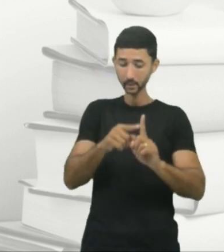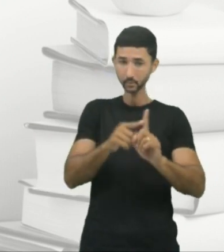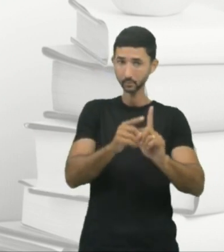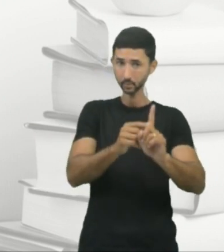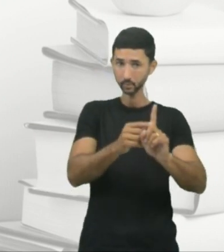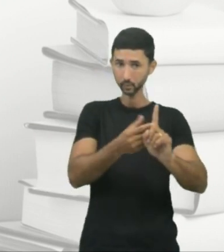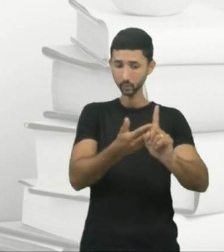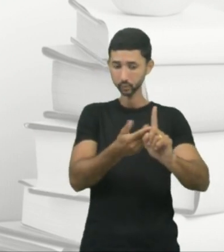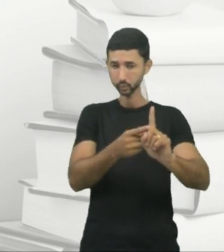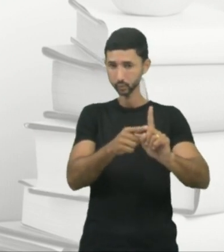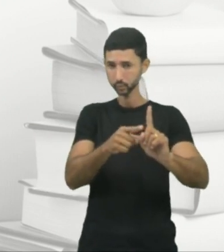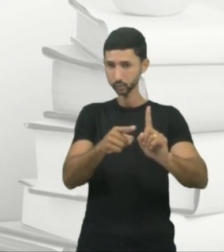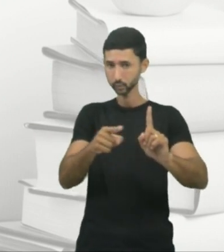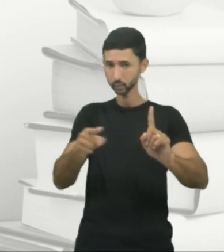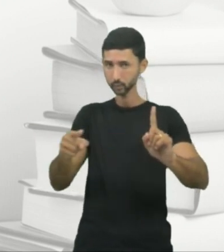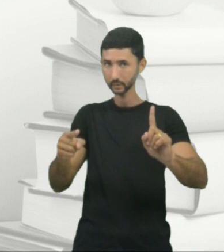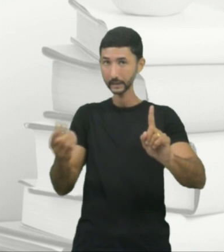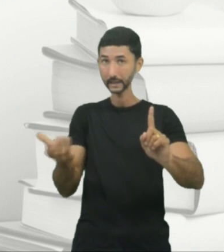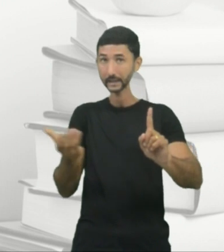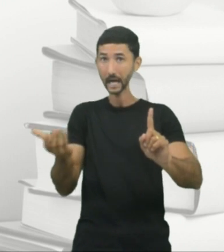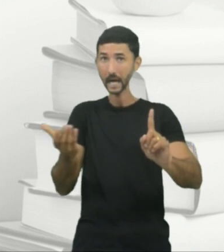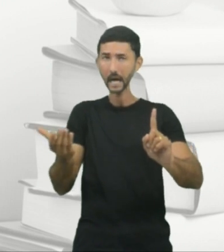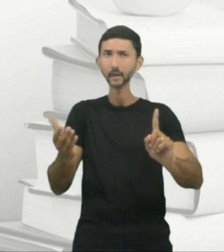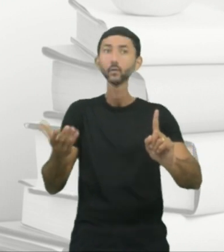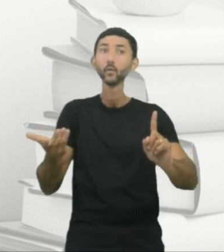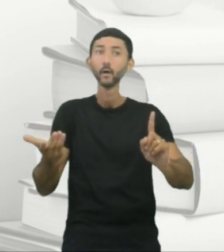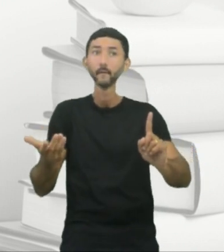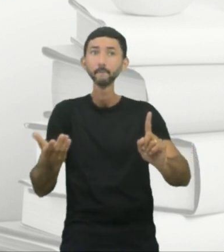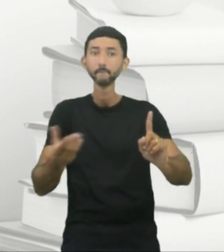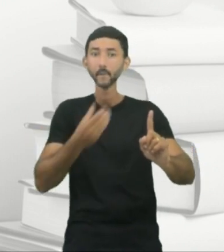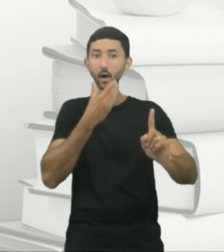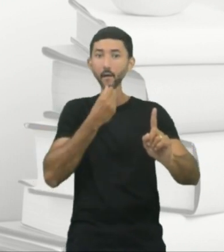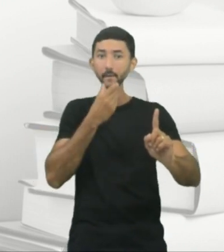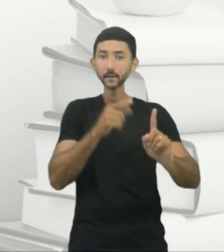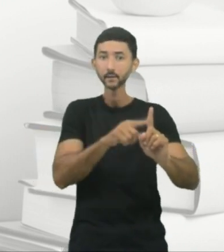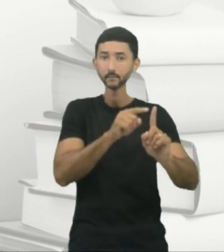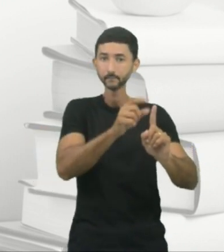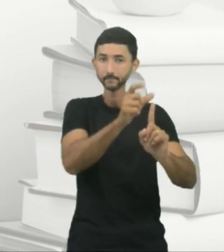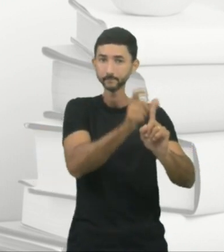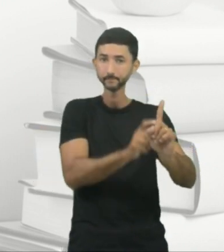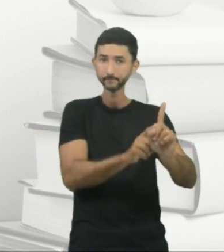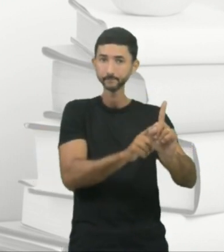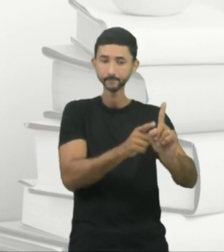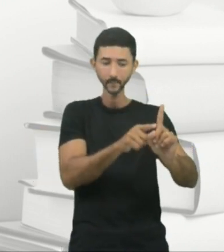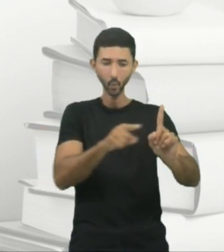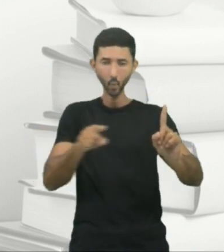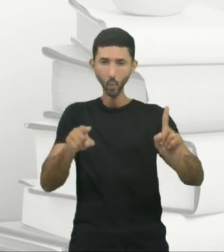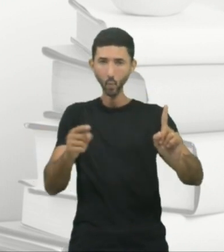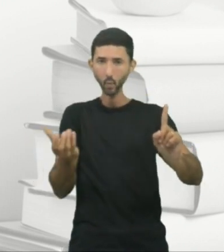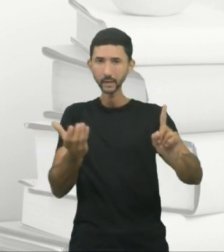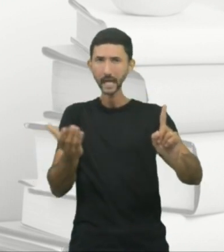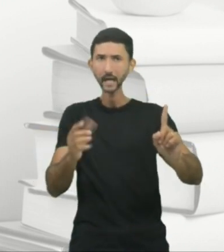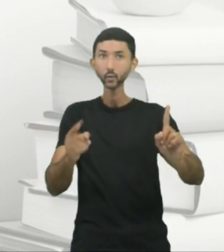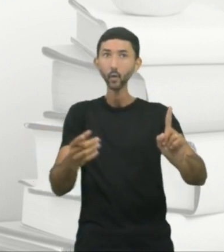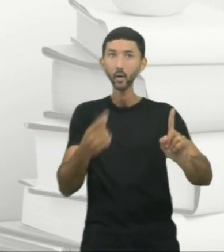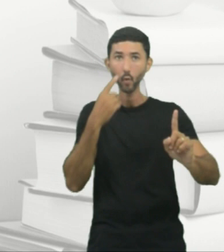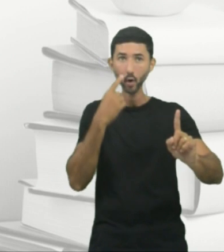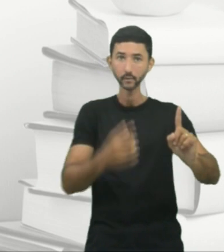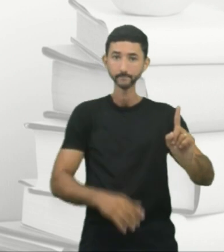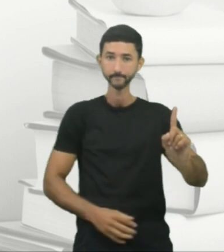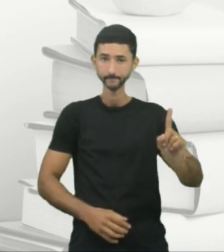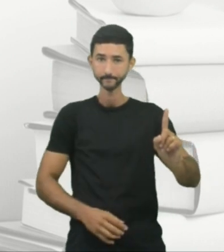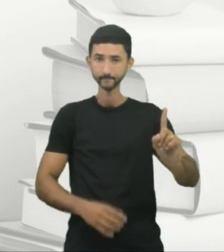agora. Qual é a distância de Marcelo para o dado? Você está vendo Marcelo e está vendo o dado. Então, eu te mostro aqui,